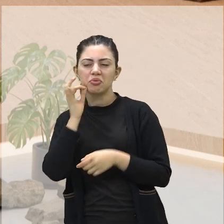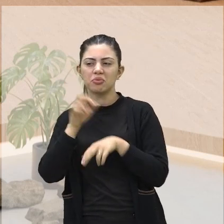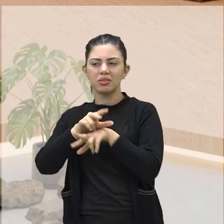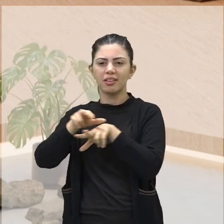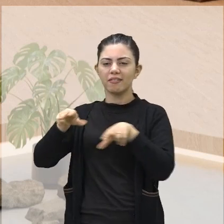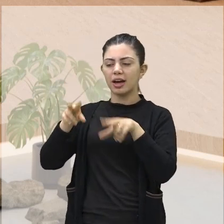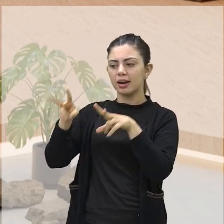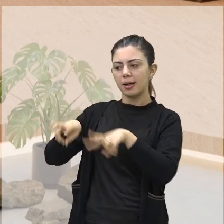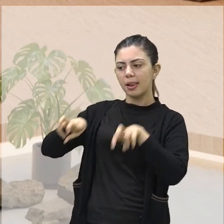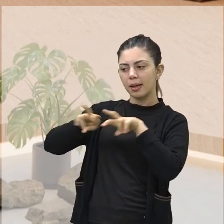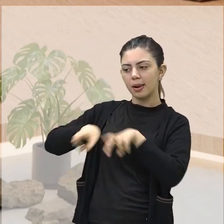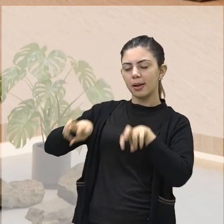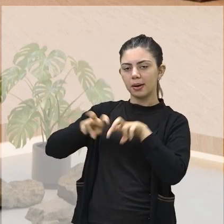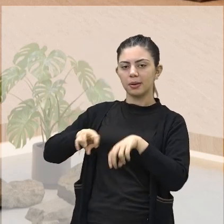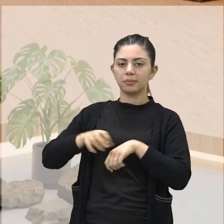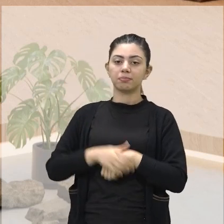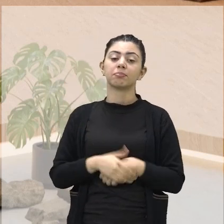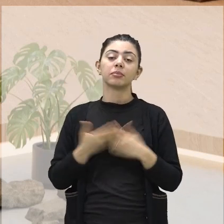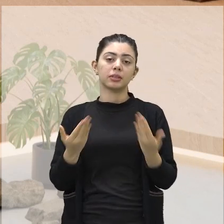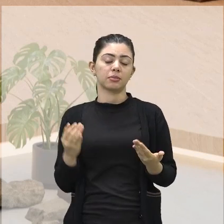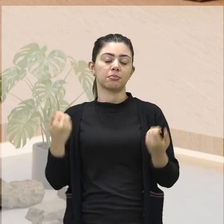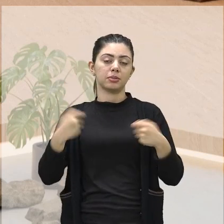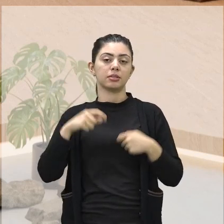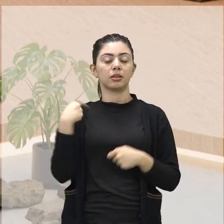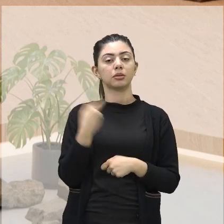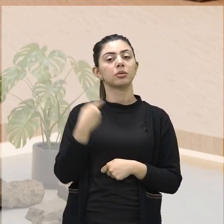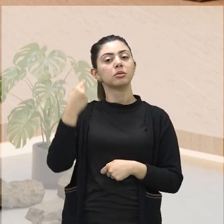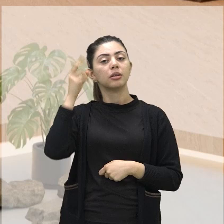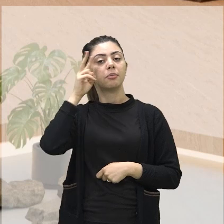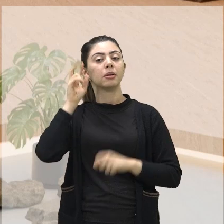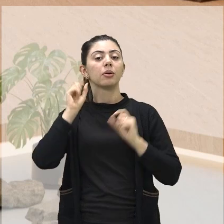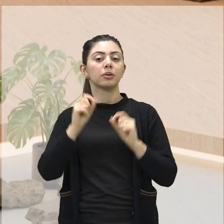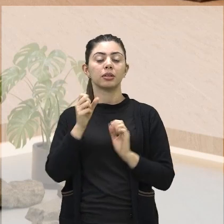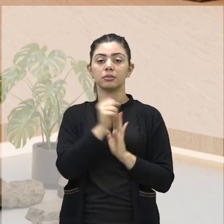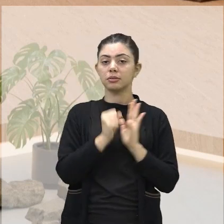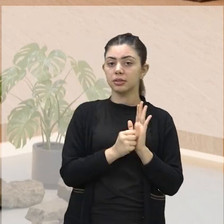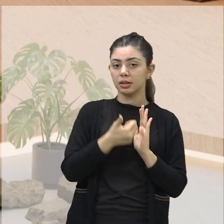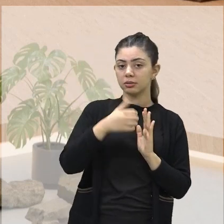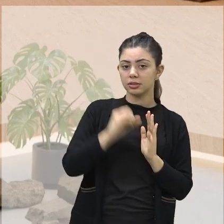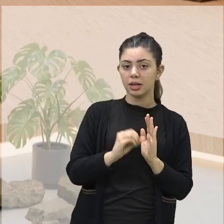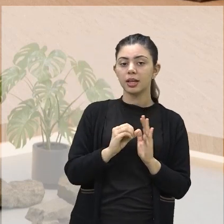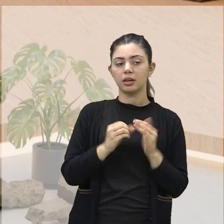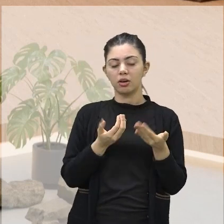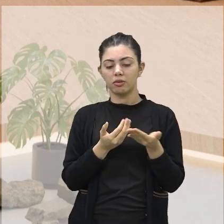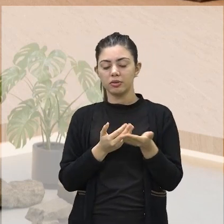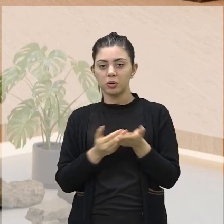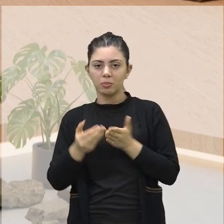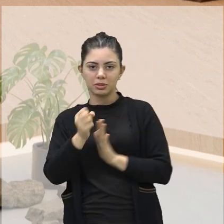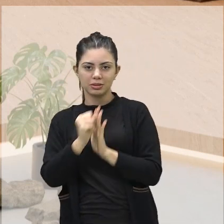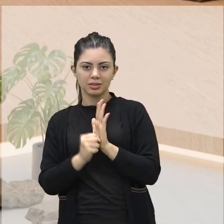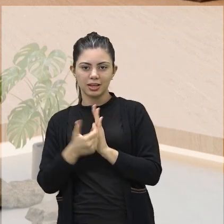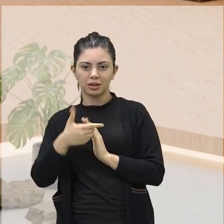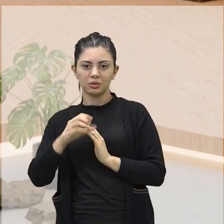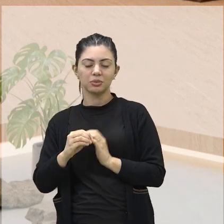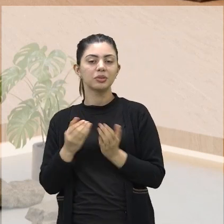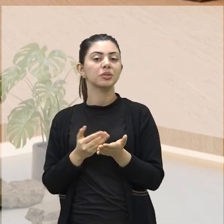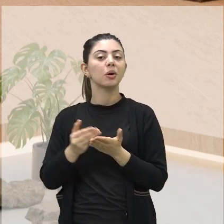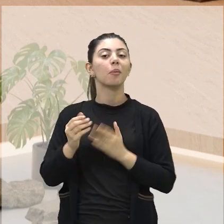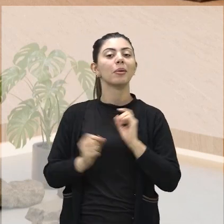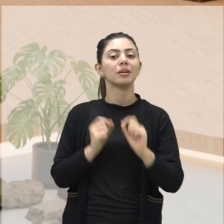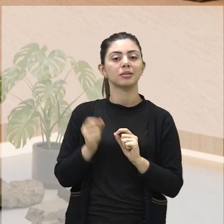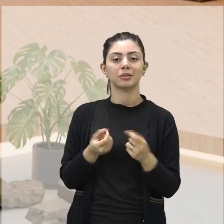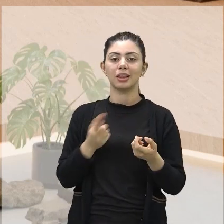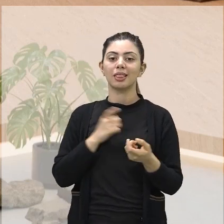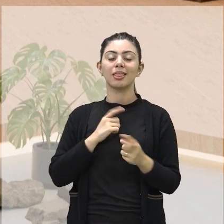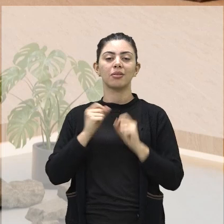da floresta. É necessário nós lembrarmos também que no final do século XIX, início do século XX, começa ali a exploração